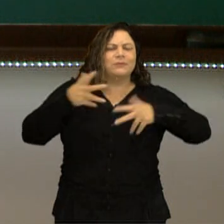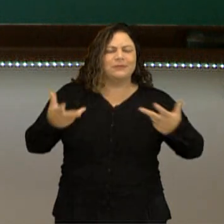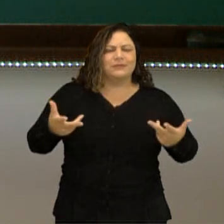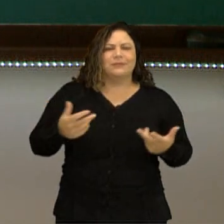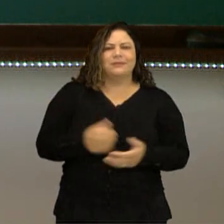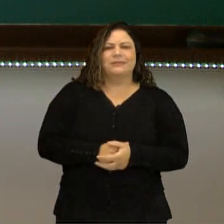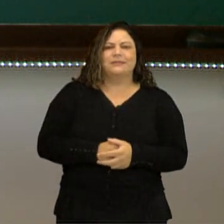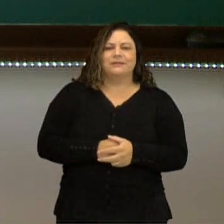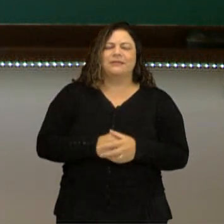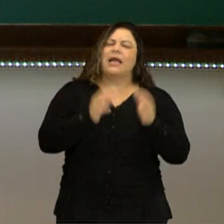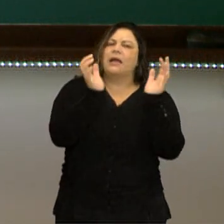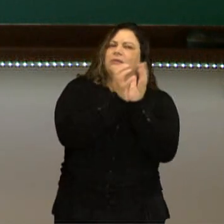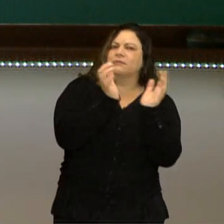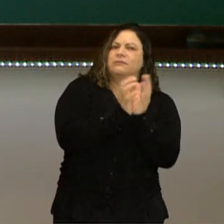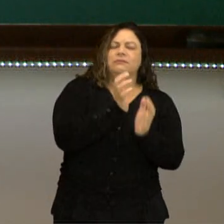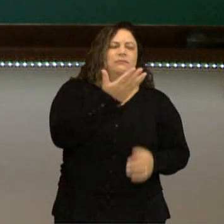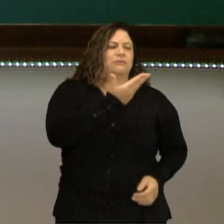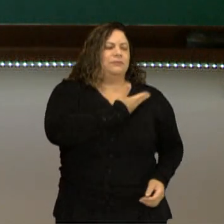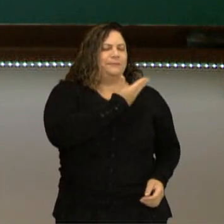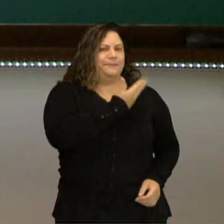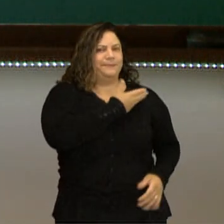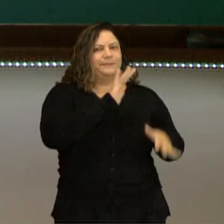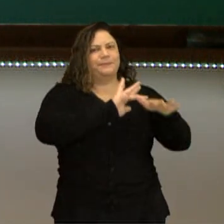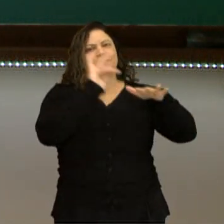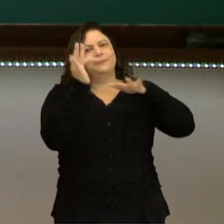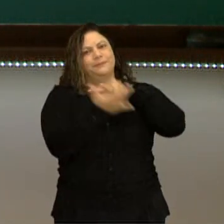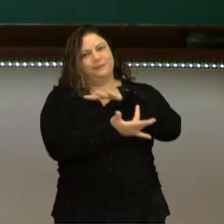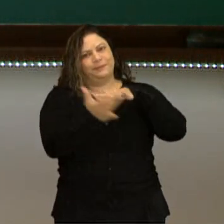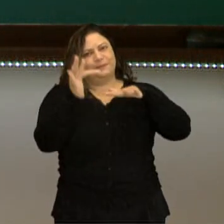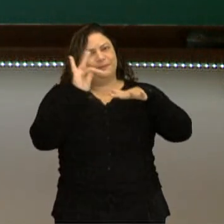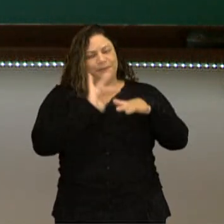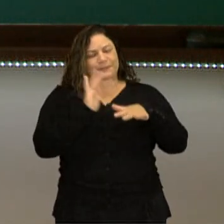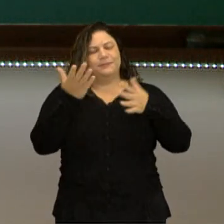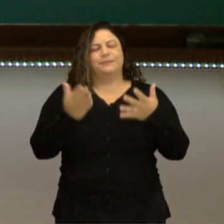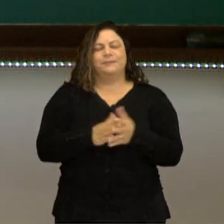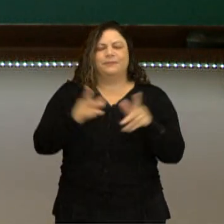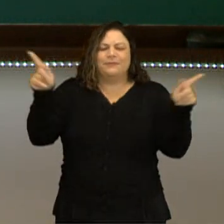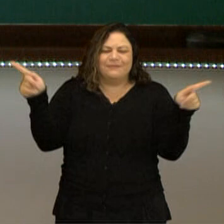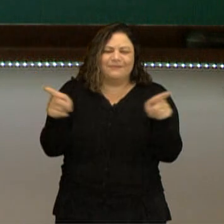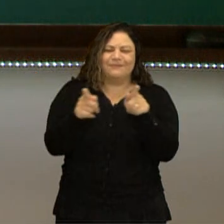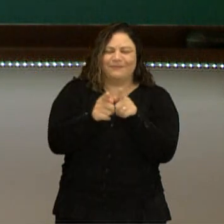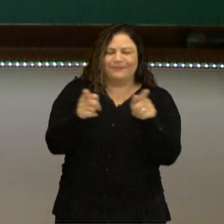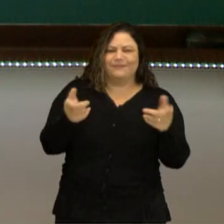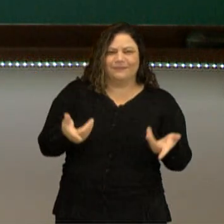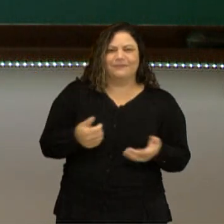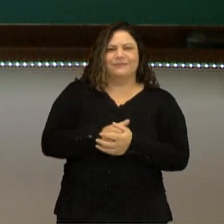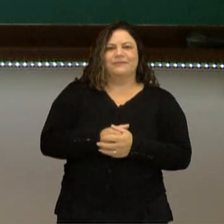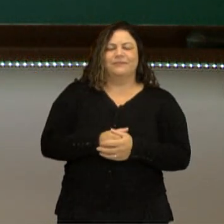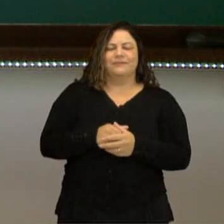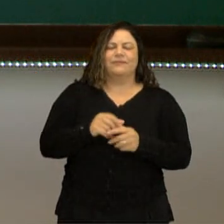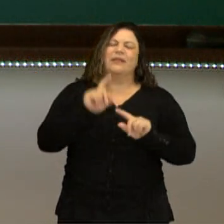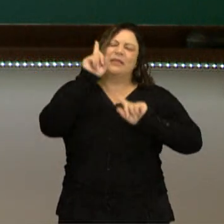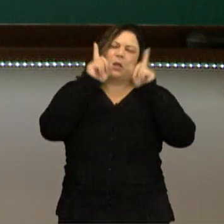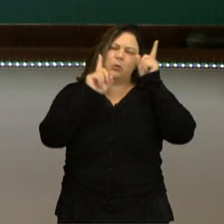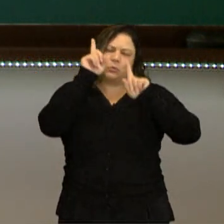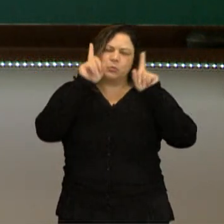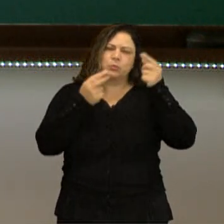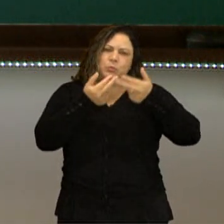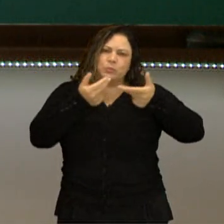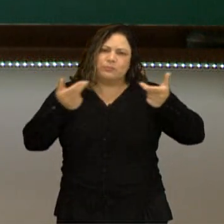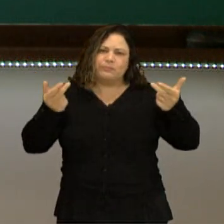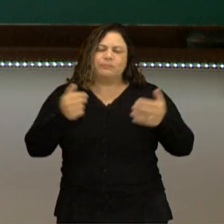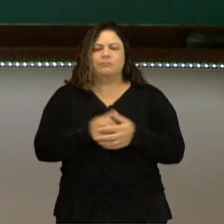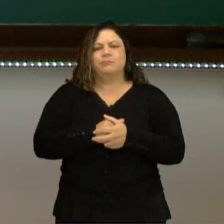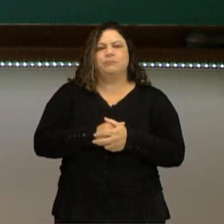utiliza nos grupos de amigos, nas redes sociais, as abreviações, as gírias. Em vez de